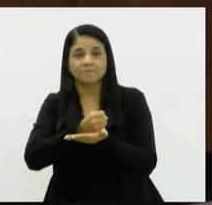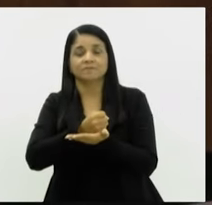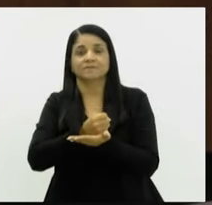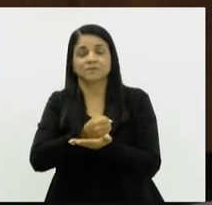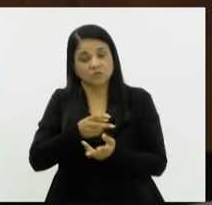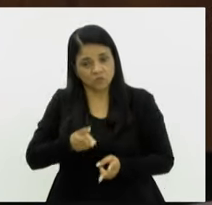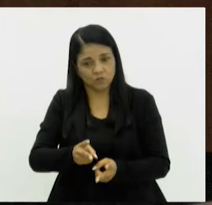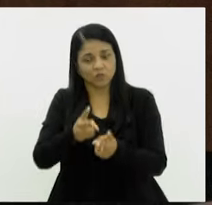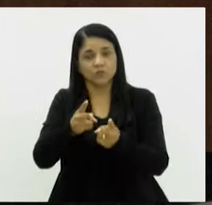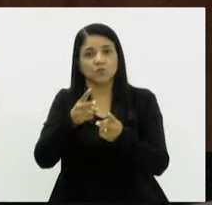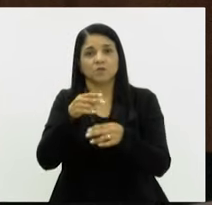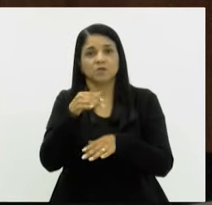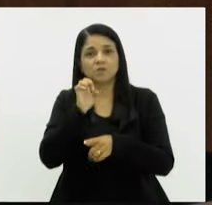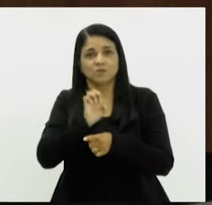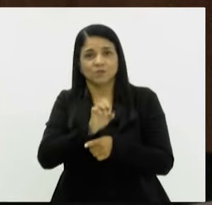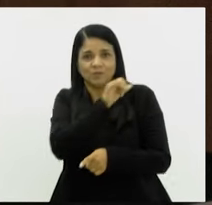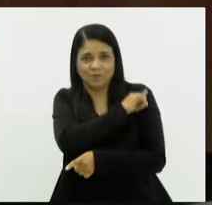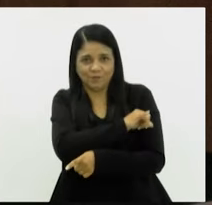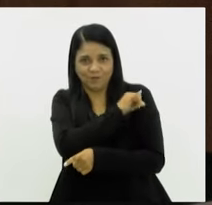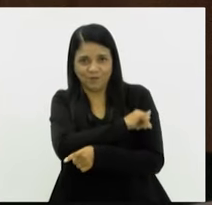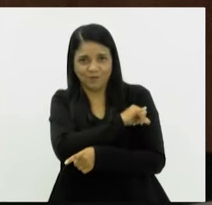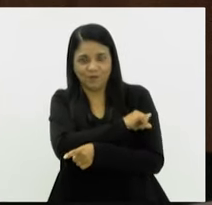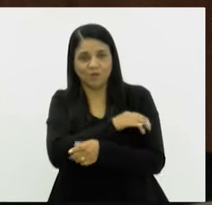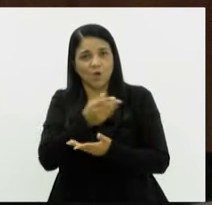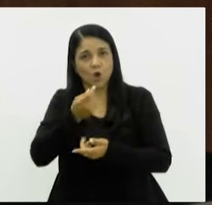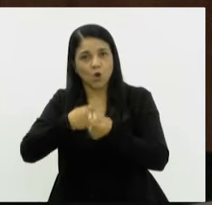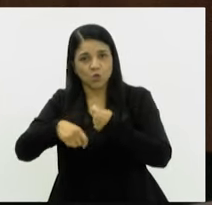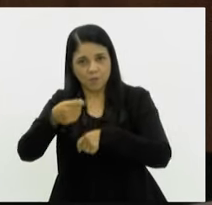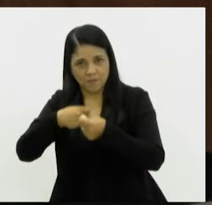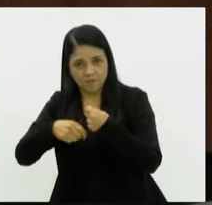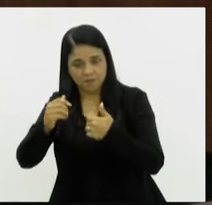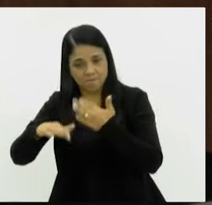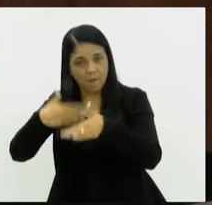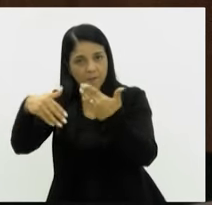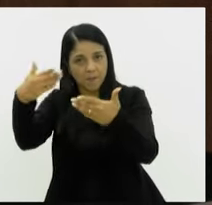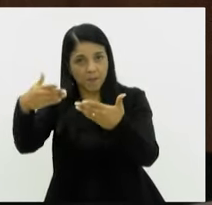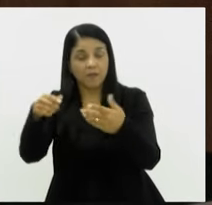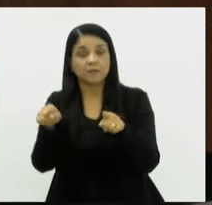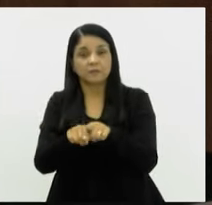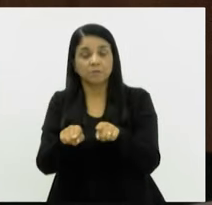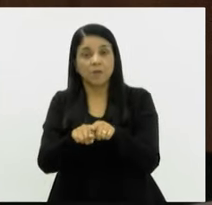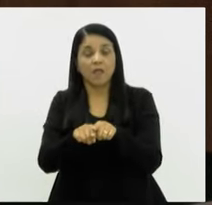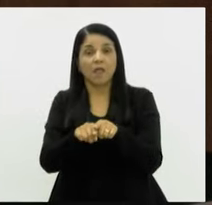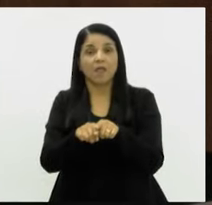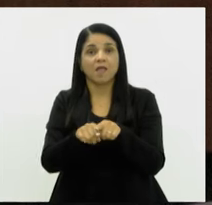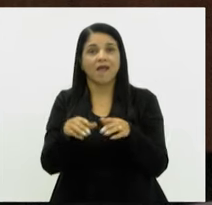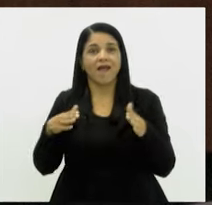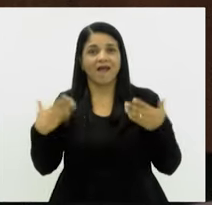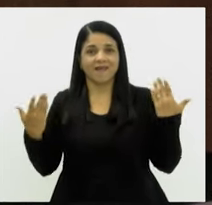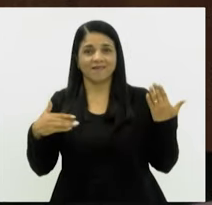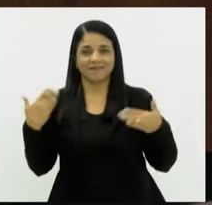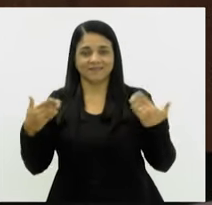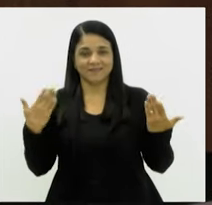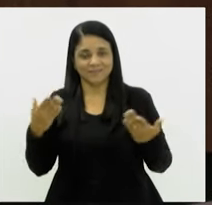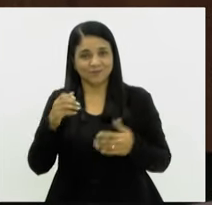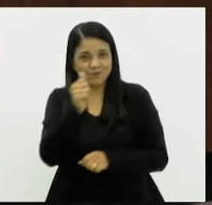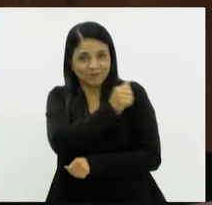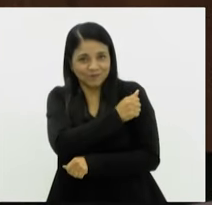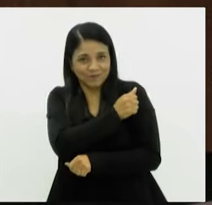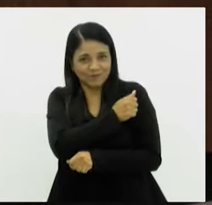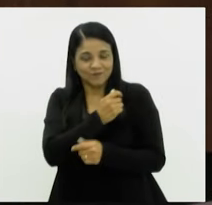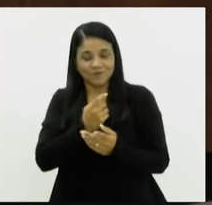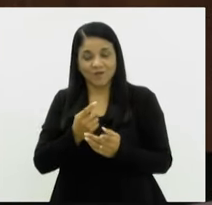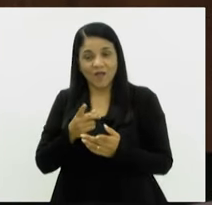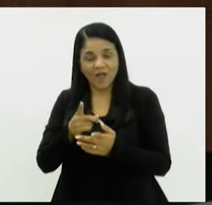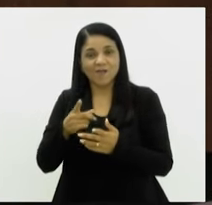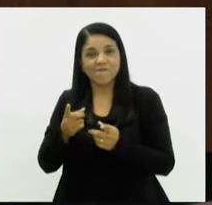solo fluminense, e isso é muito fundamental, sem contar o contentamento dos alunos que vão ao